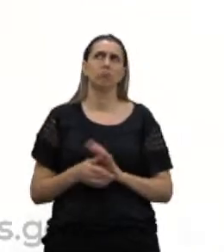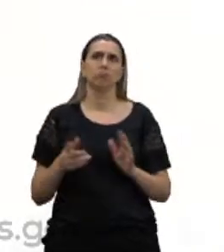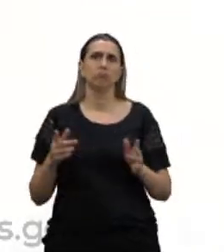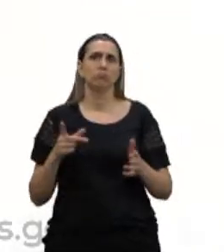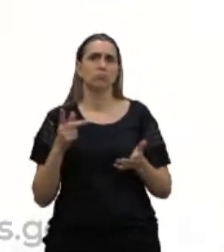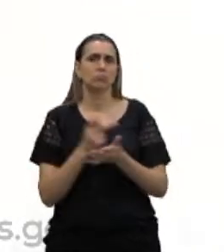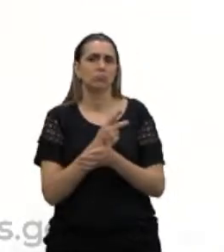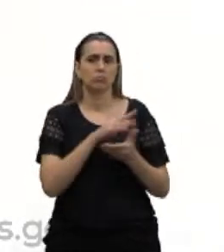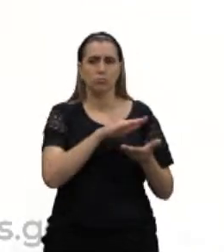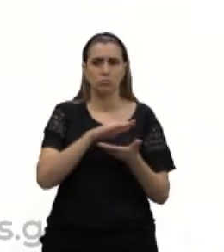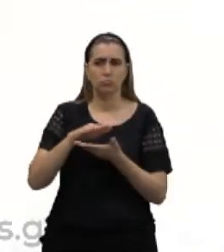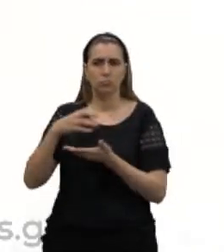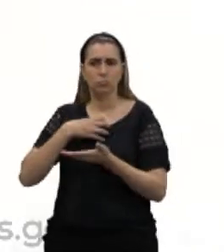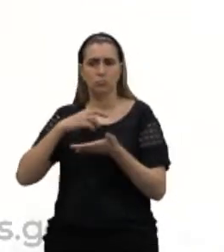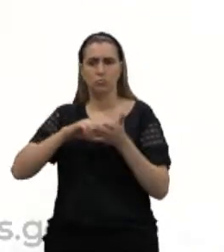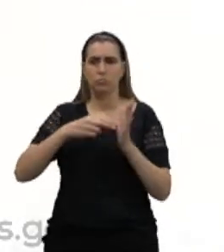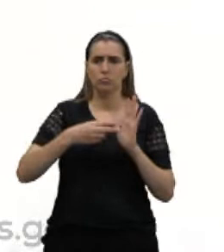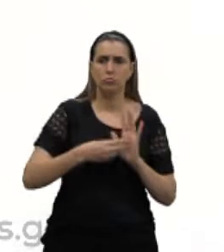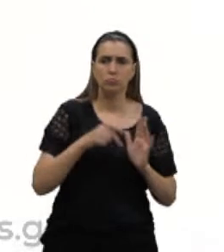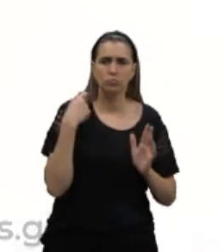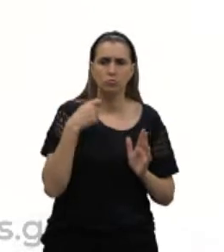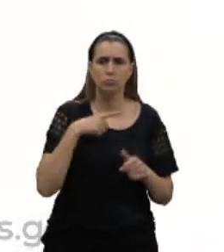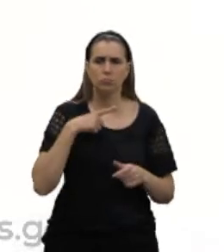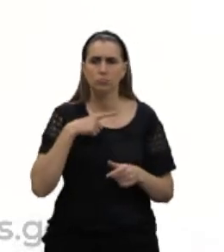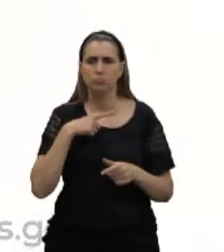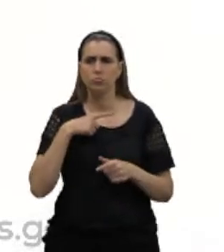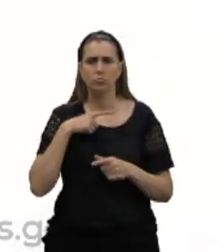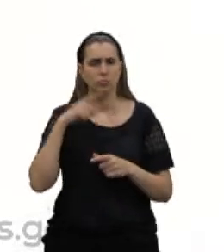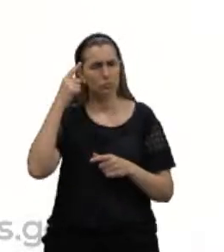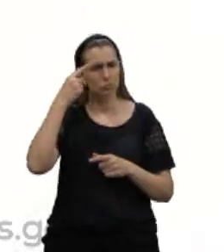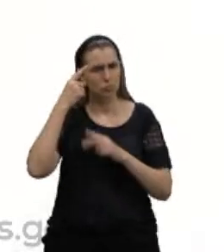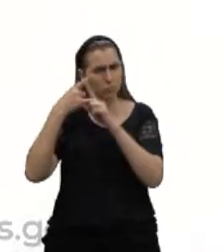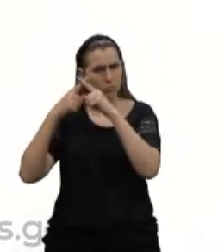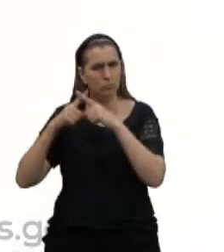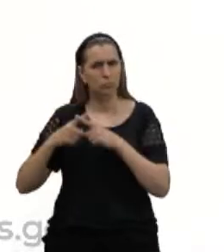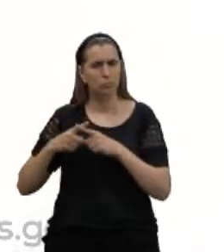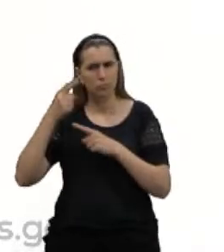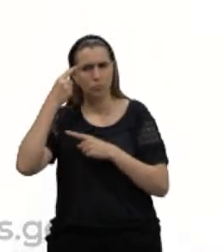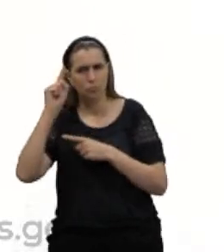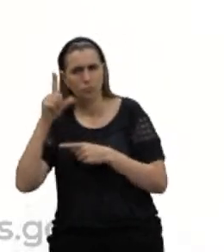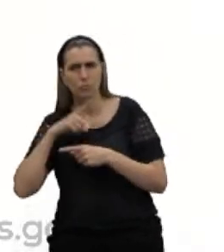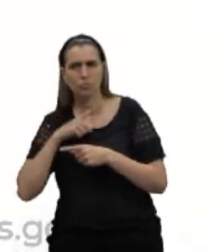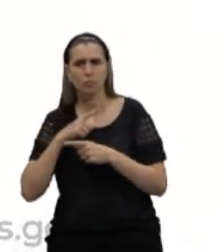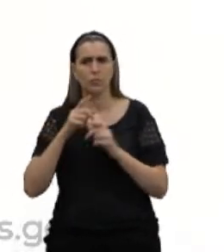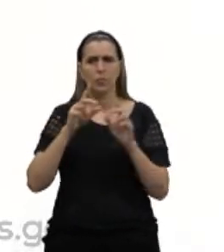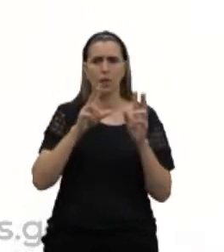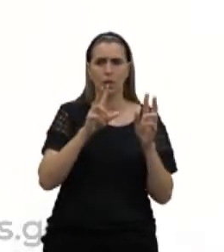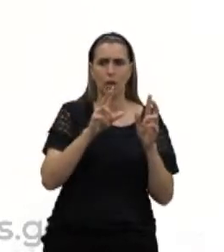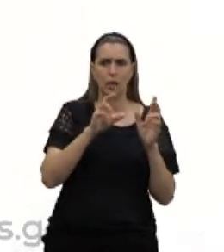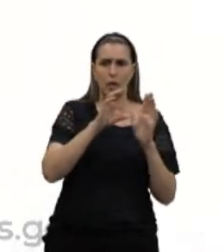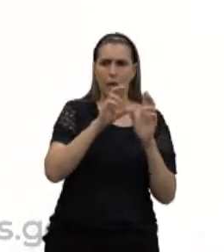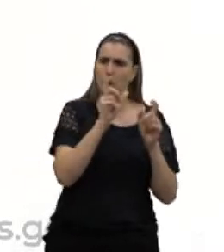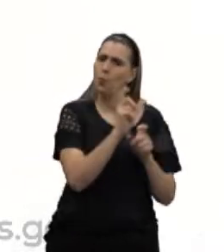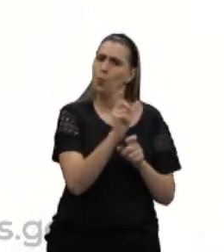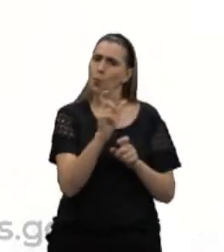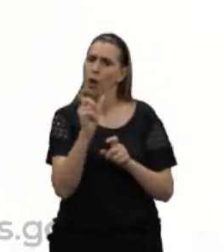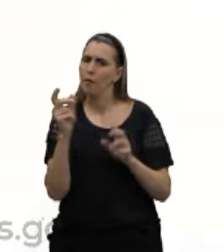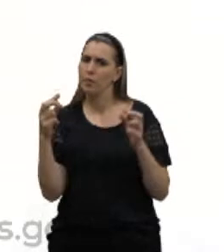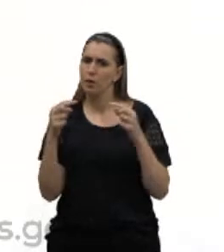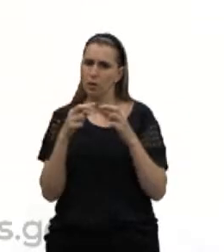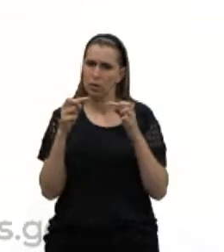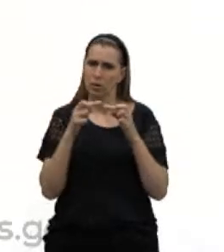um paralelismo semântico, eu preciso ter esse encadeamento lógico de ideias pensando em termos que sejam correspondentes e